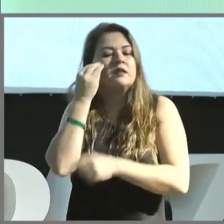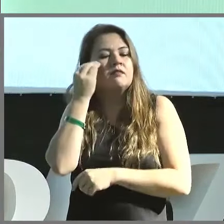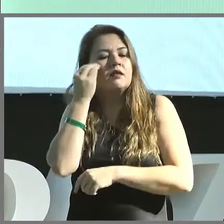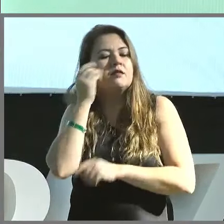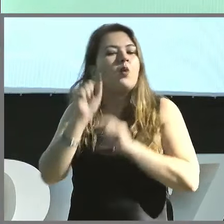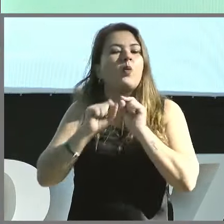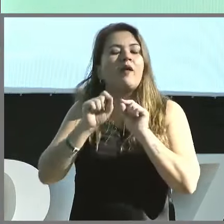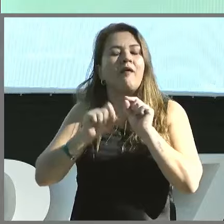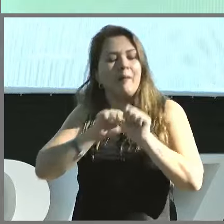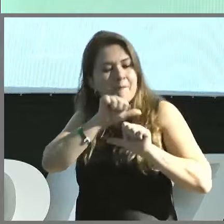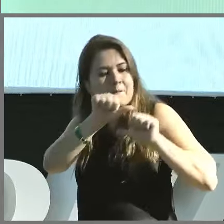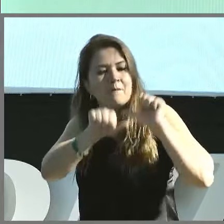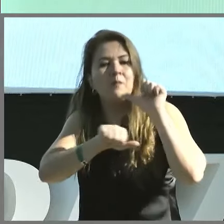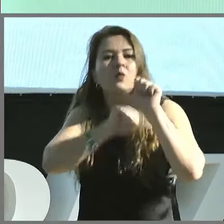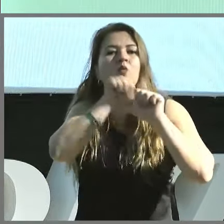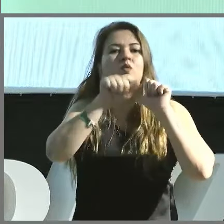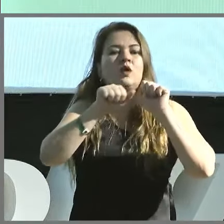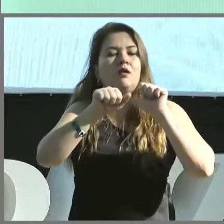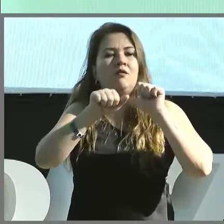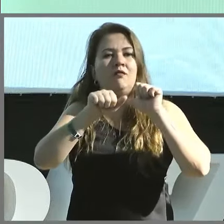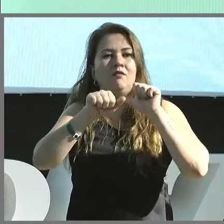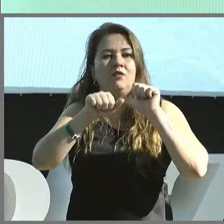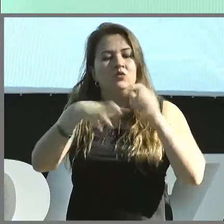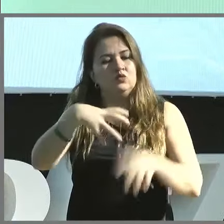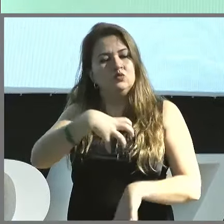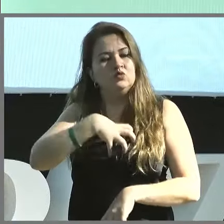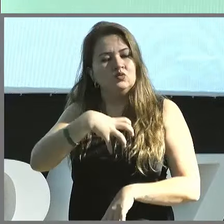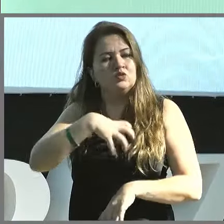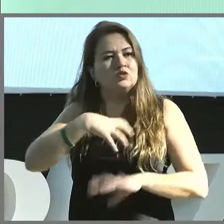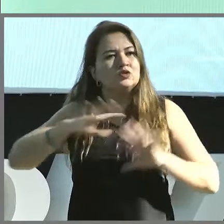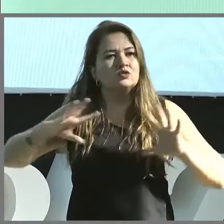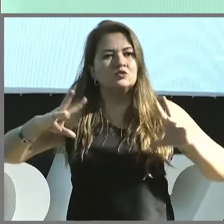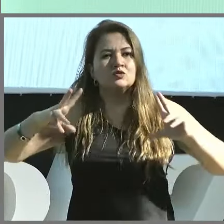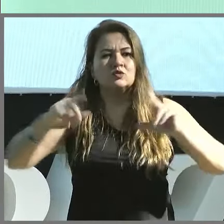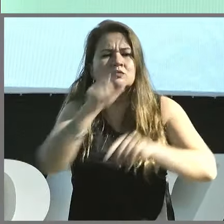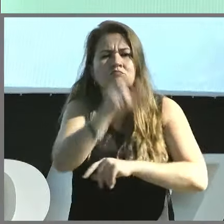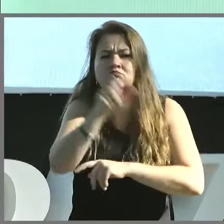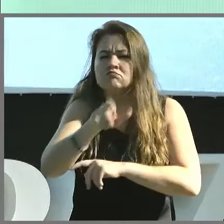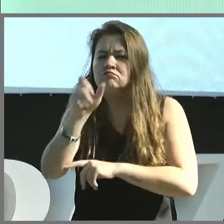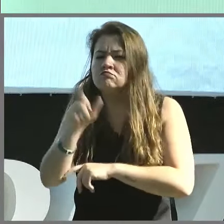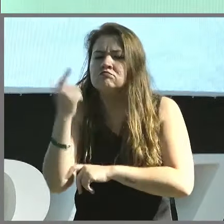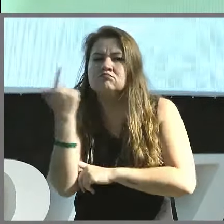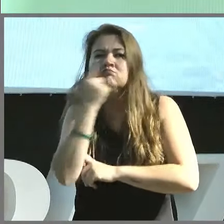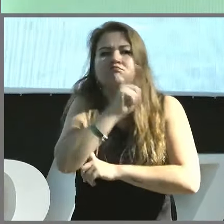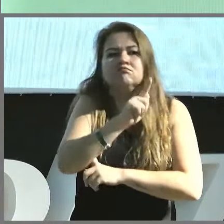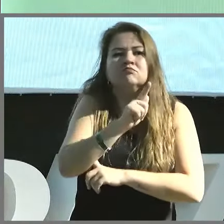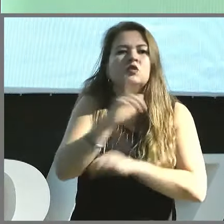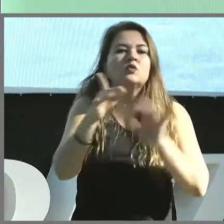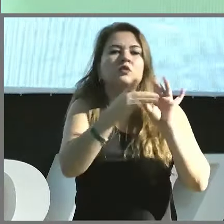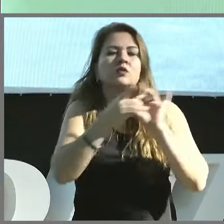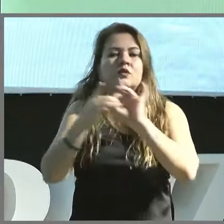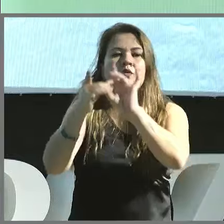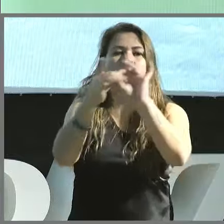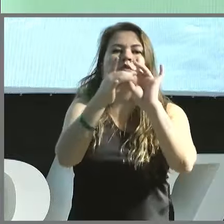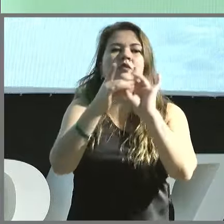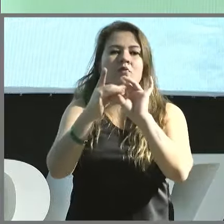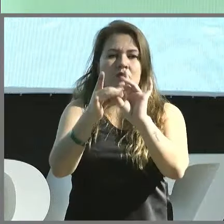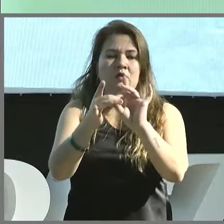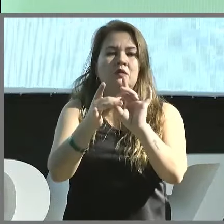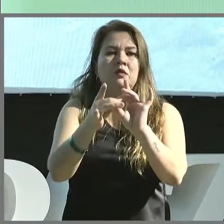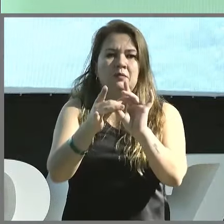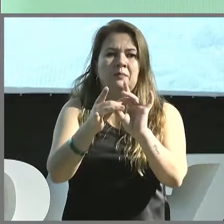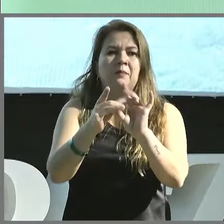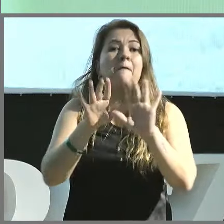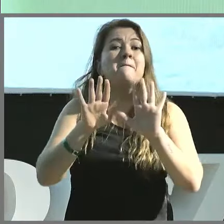poder devolver ao homem a sua dinâmica total, global, inteira. E coube, pelo menos